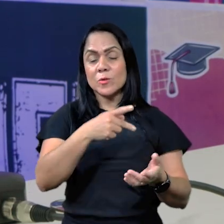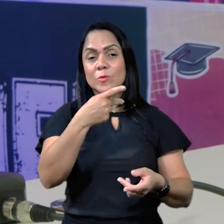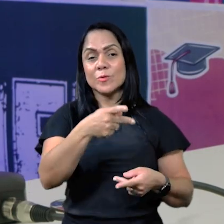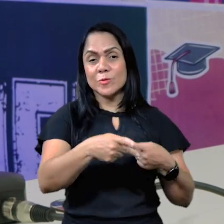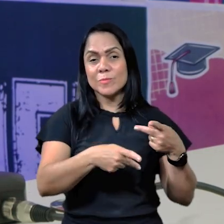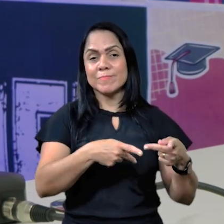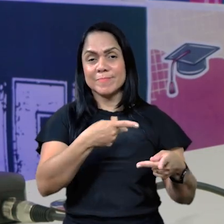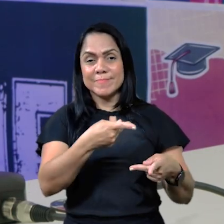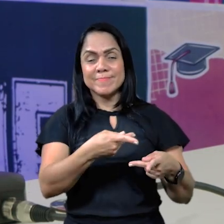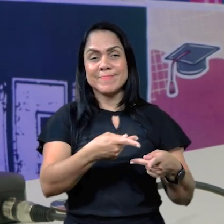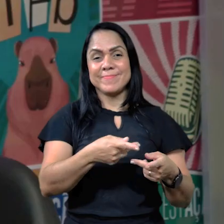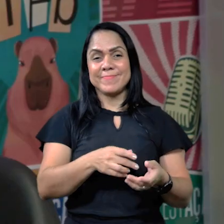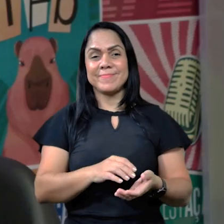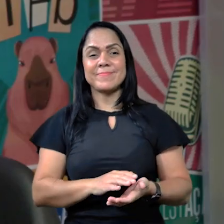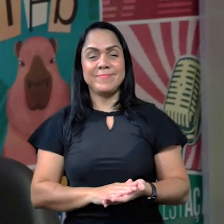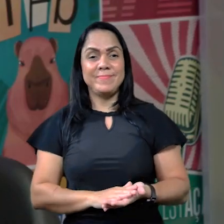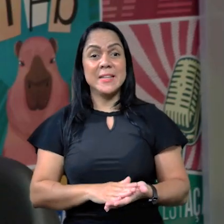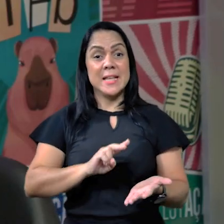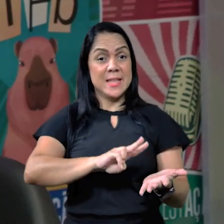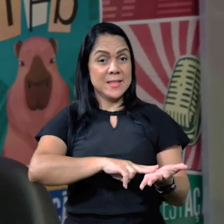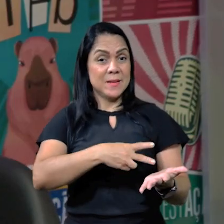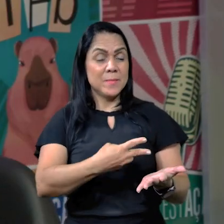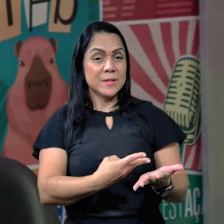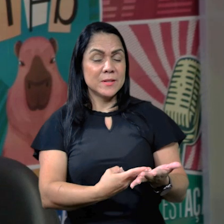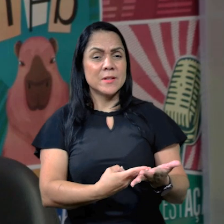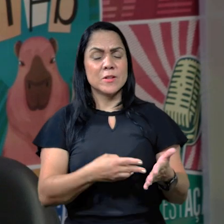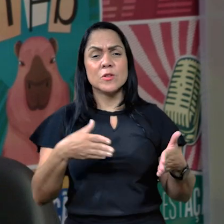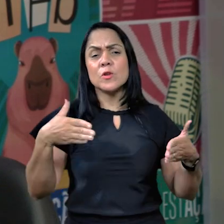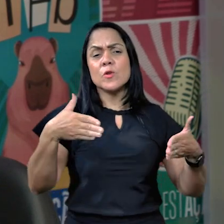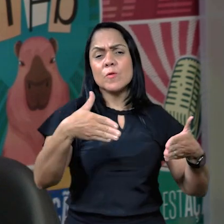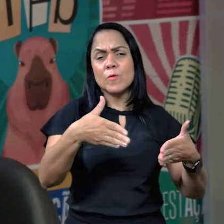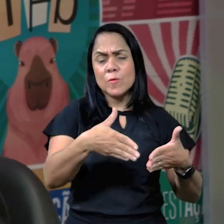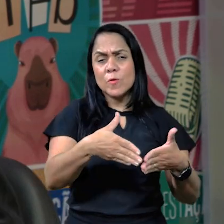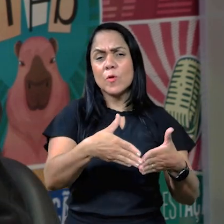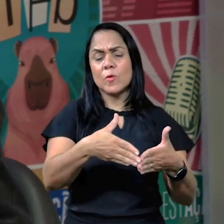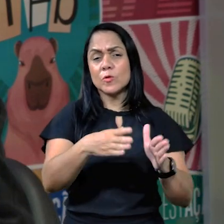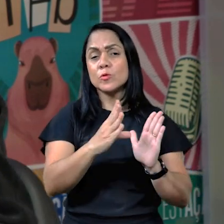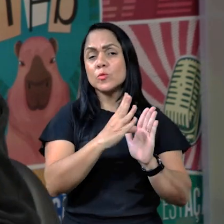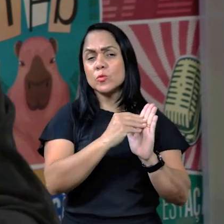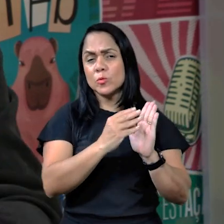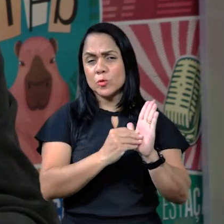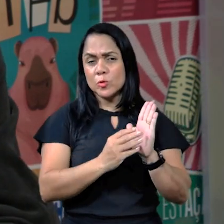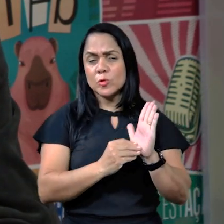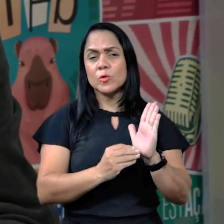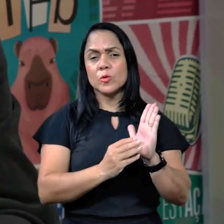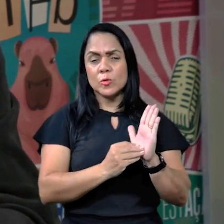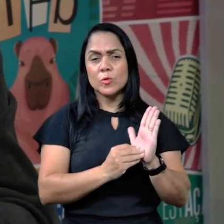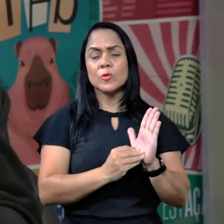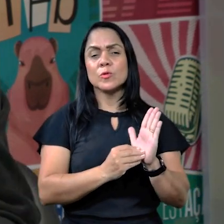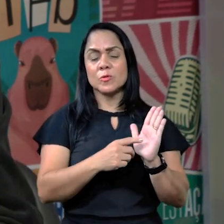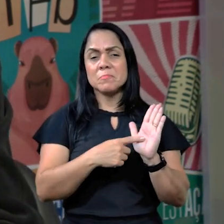dito. Então a interpretação ela é mais focada no conteúdo